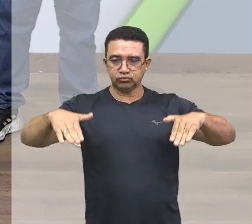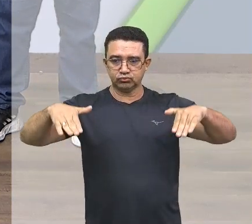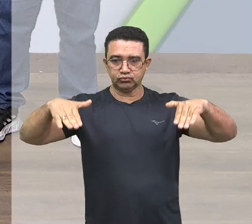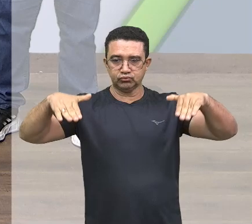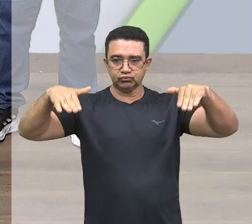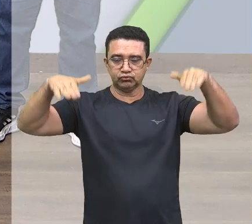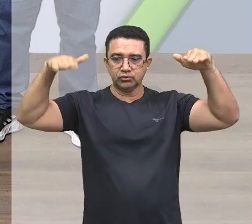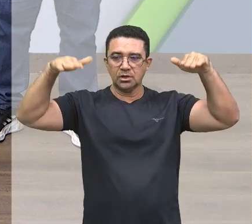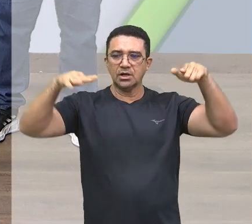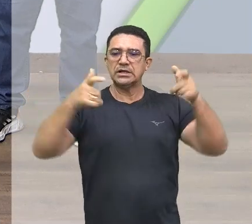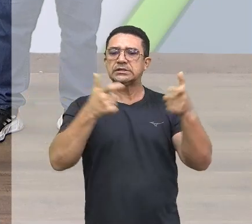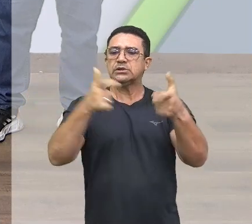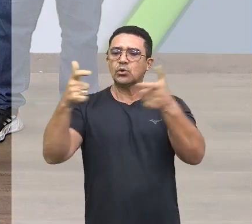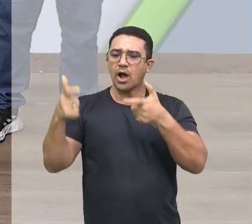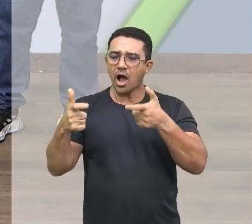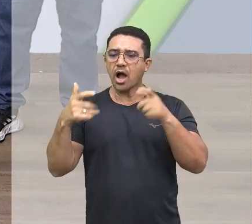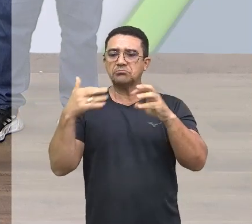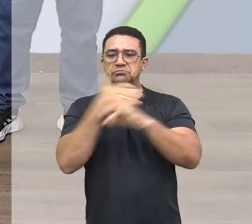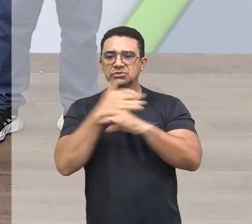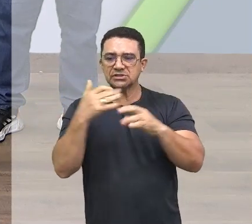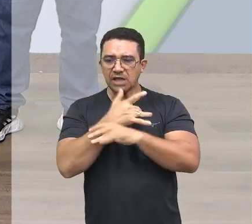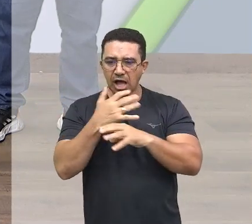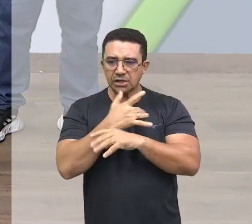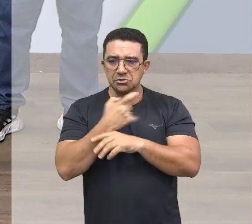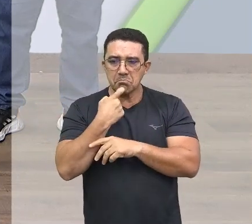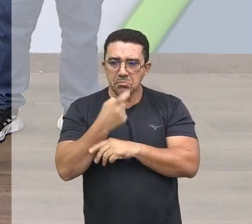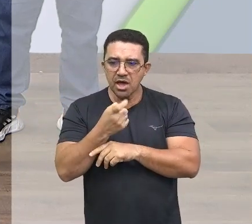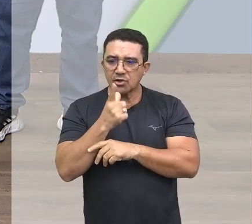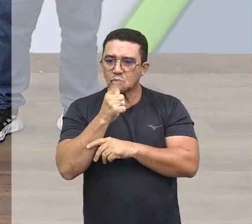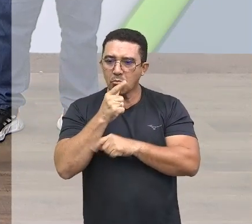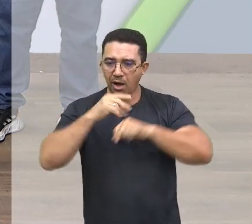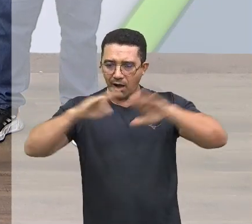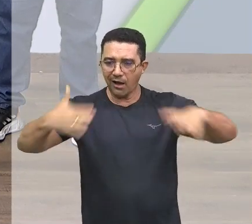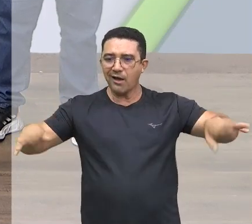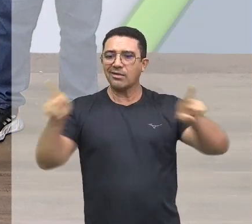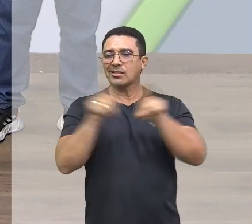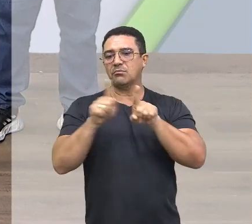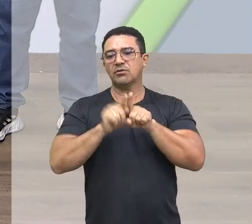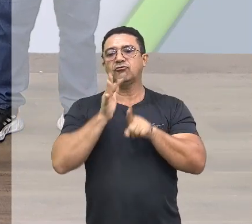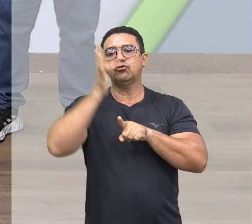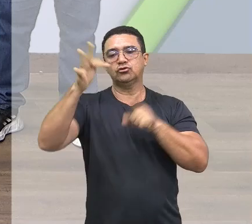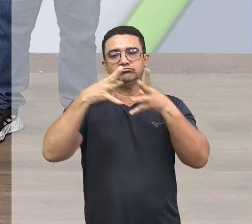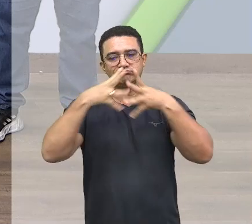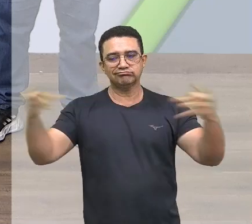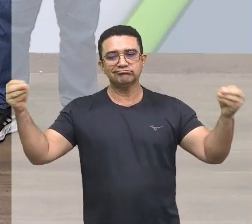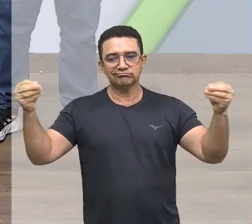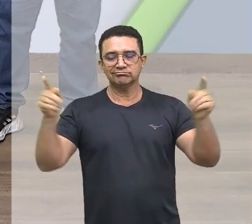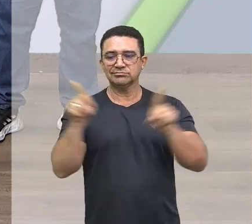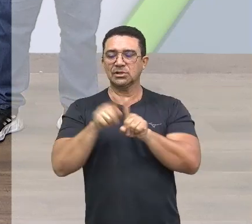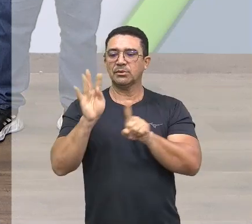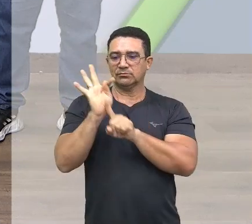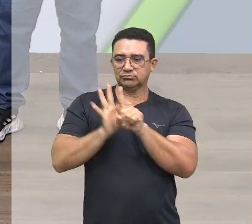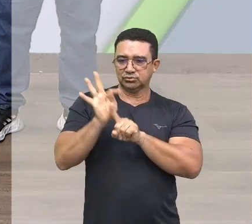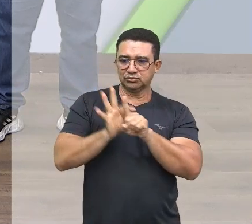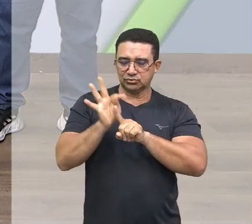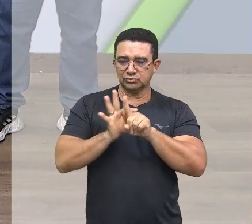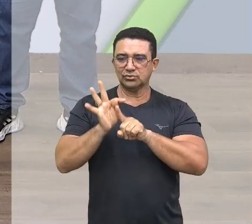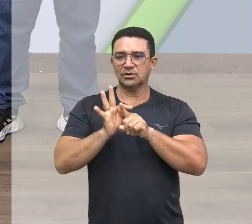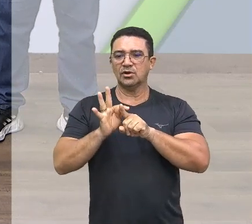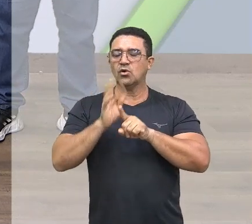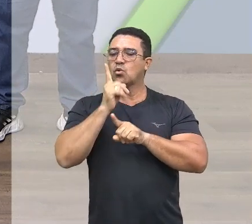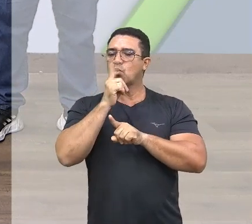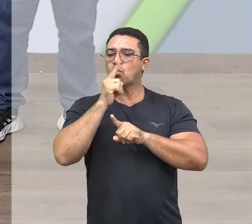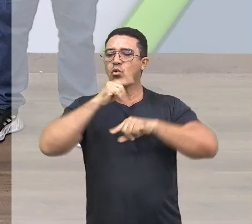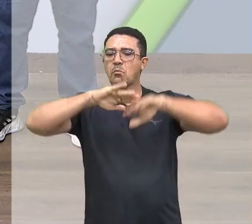podem desaparecer, não é? Muda também a dinâmica climática do oceano, não é? Porque afinal o oceano vai,